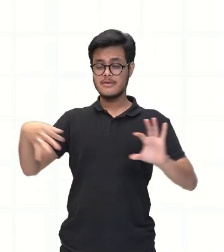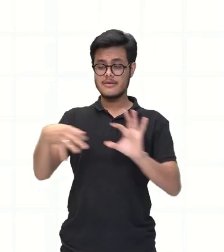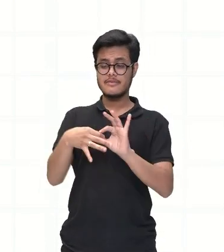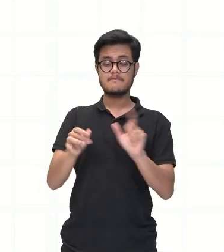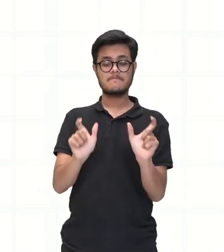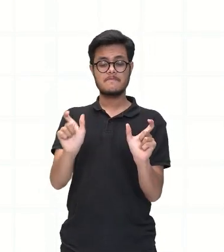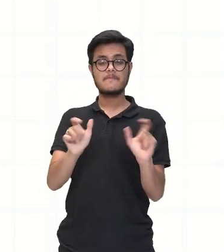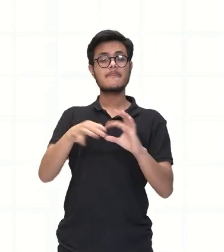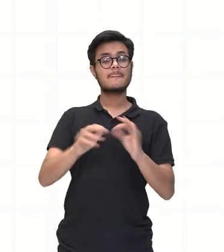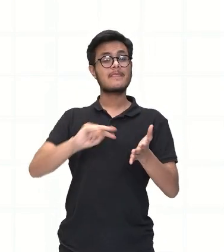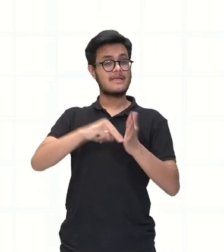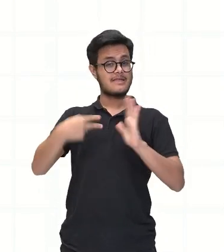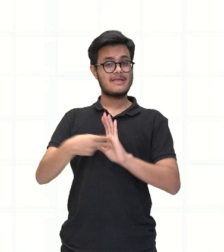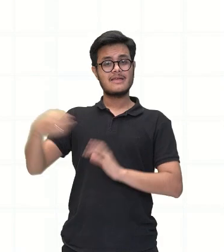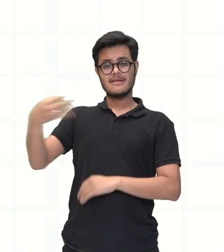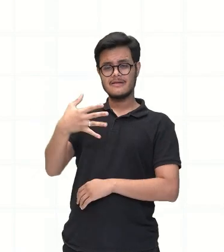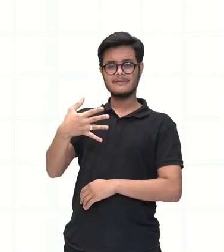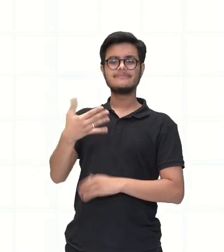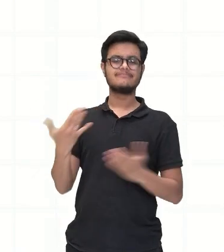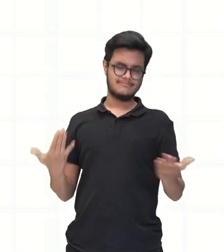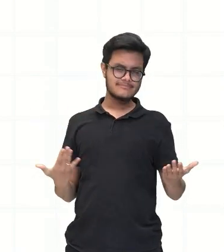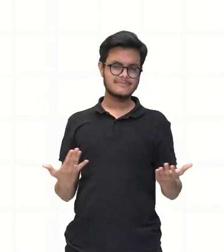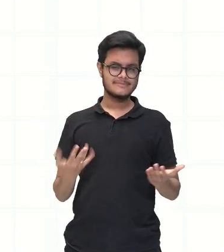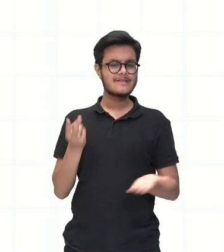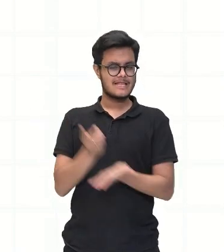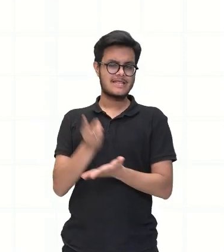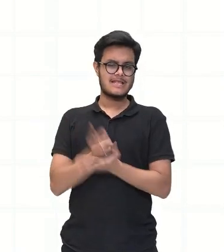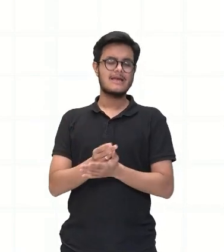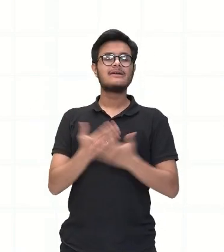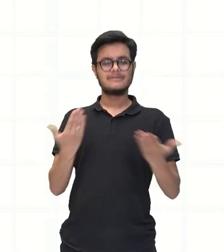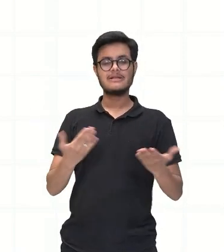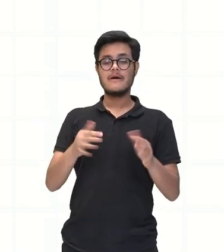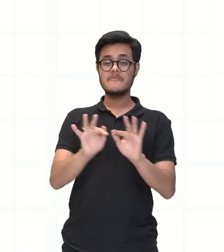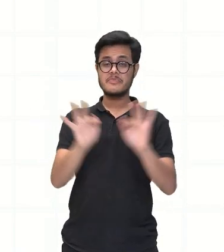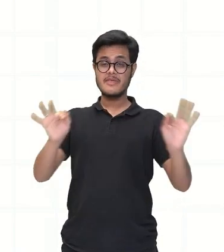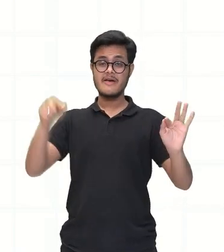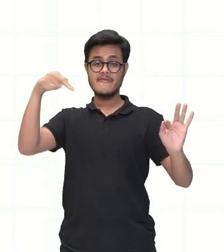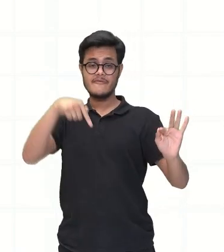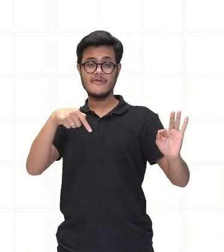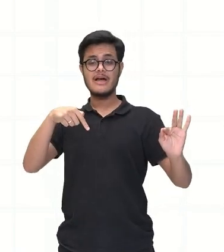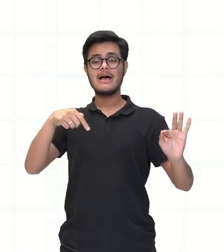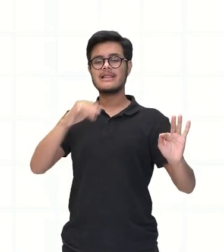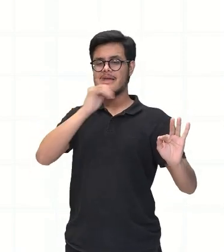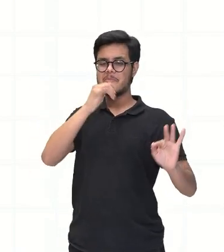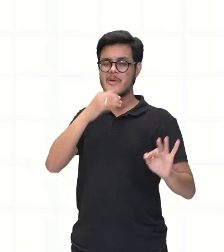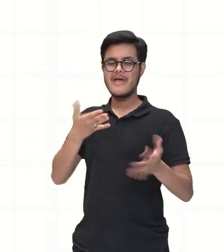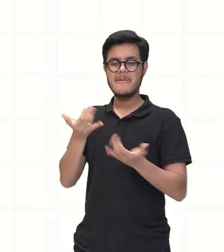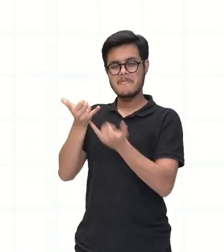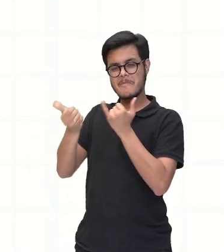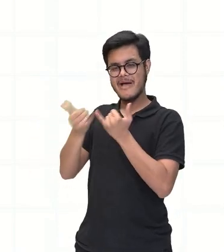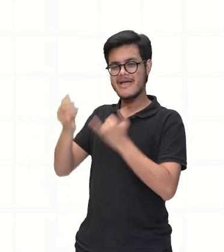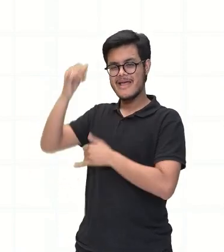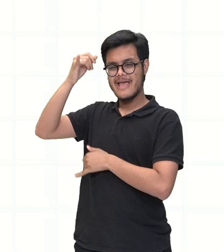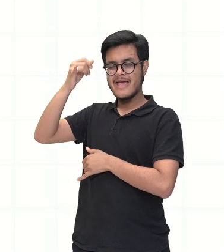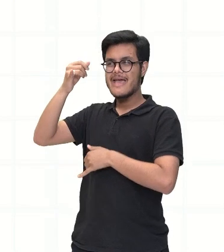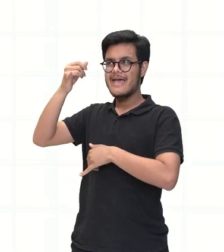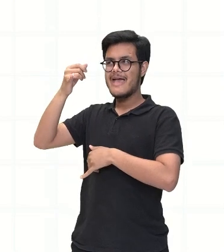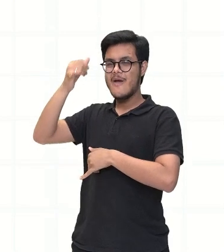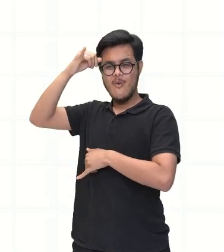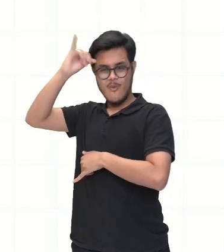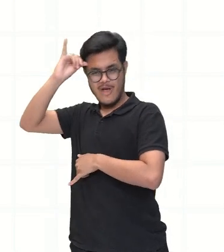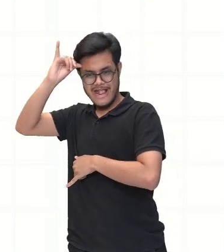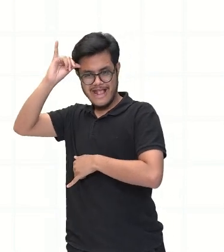Que faz tudo para não gastar nada. A expressão surgiu porque o formato da pata do animal lembra uma mão bem